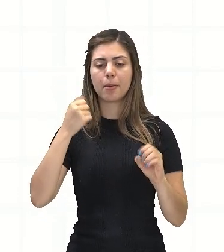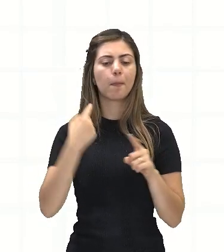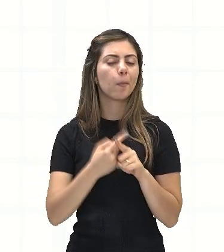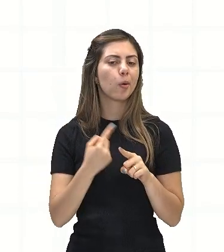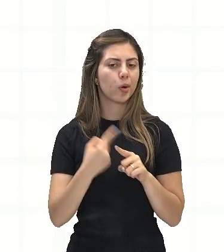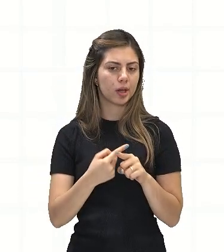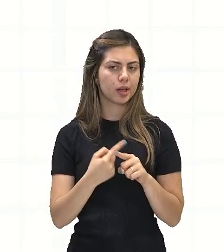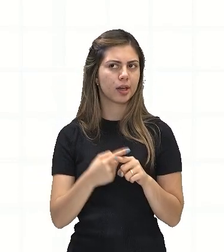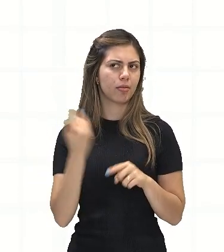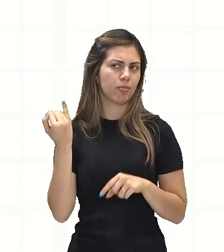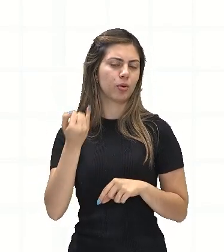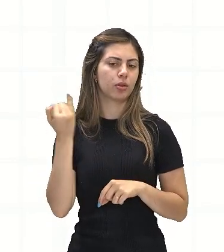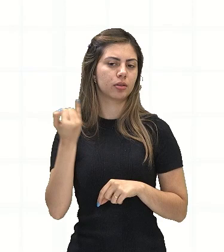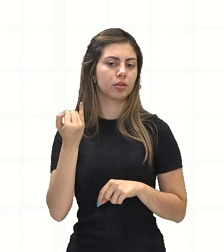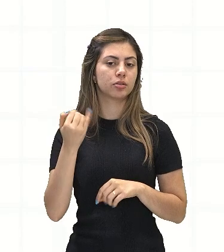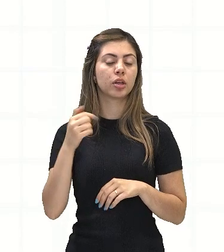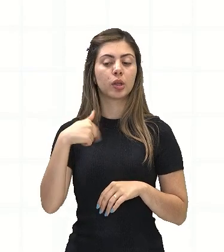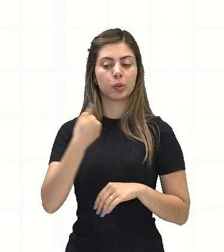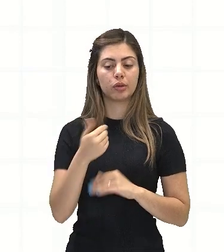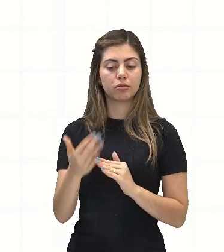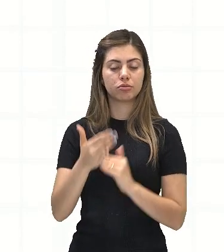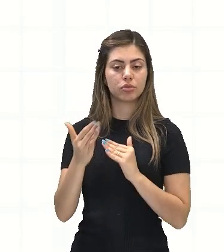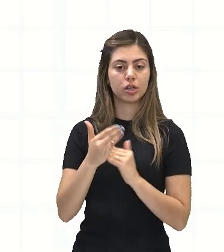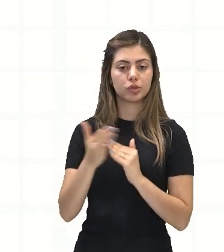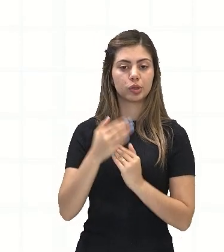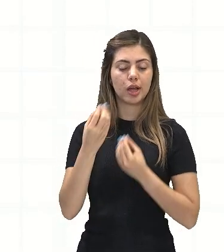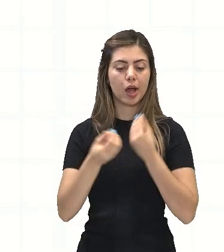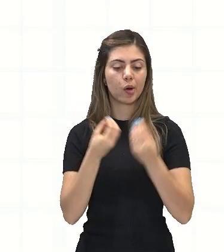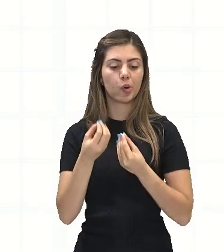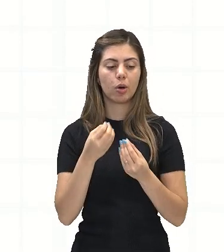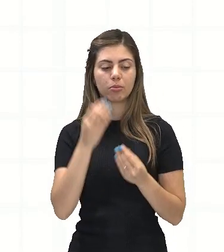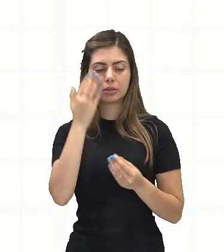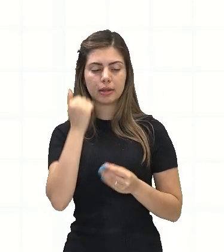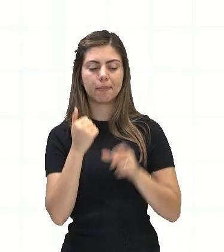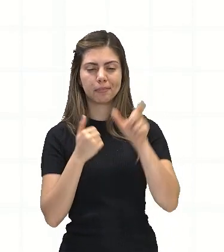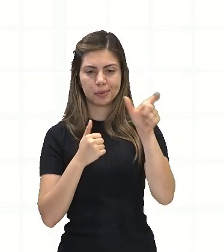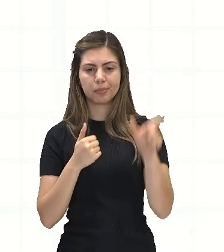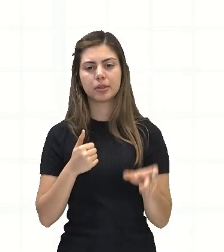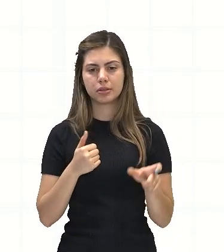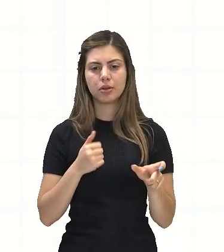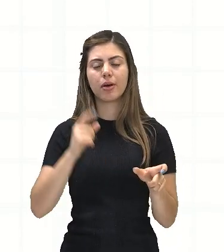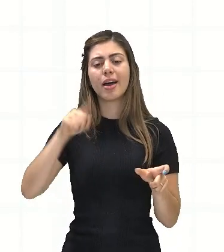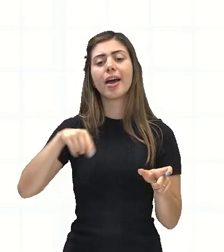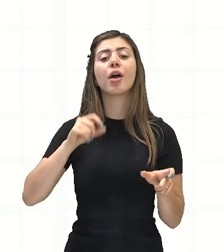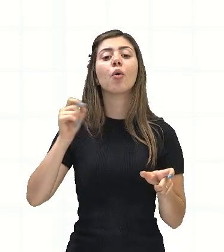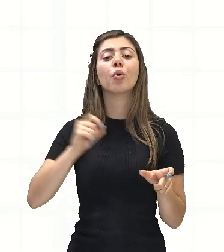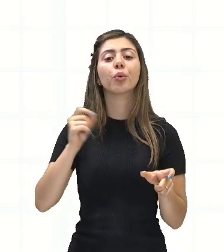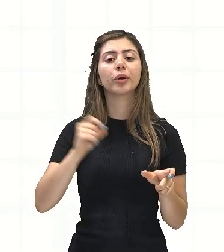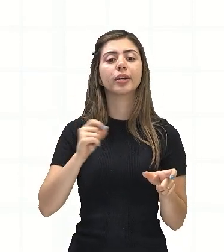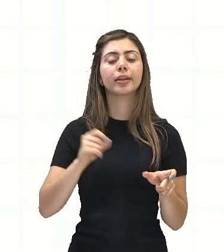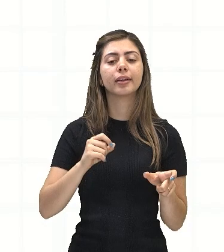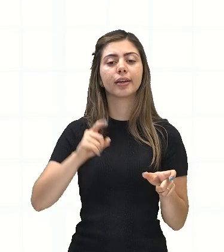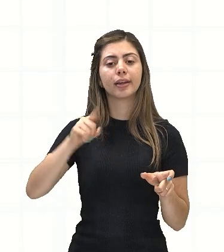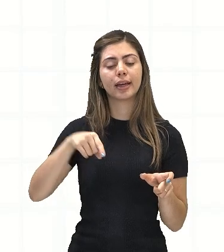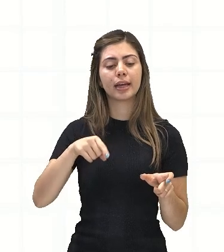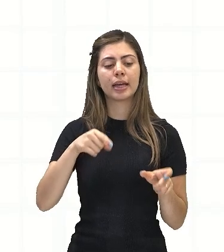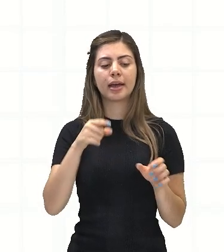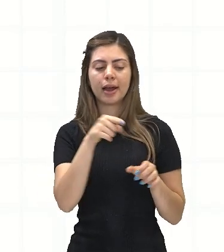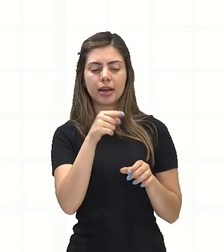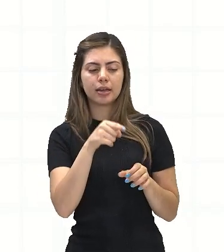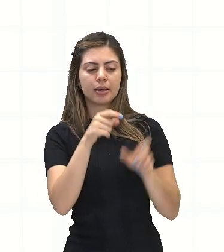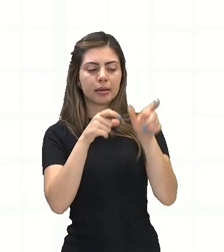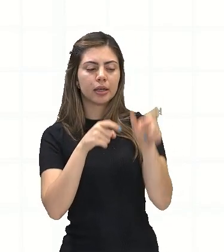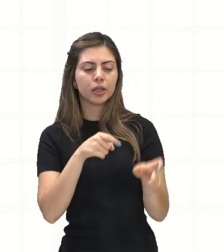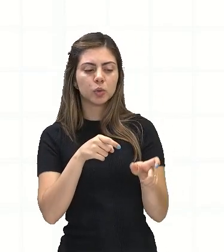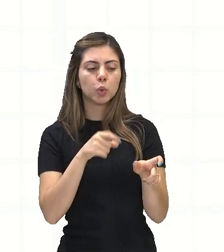será importante para os próximos passos sobre o estudo do meu sujeito, que é a questão da classificação do meu sujeito.